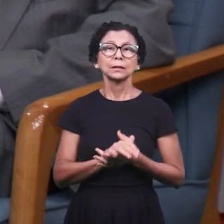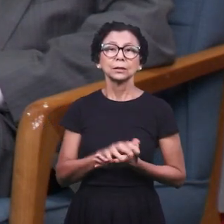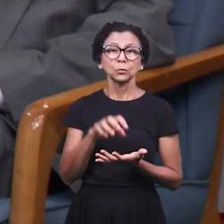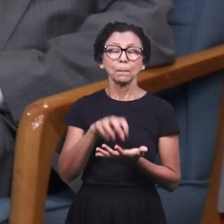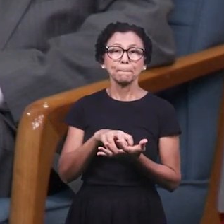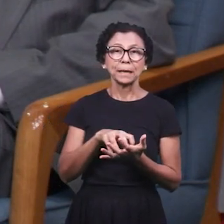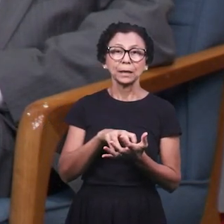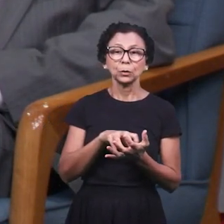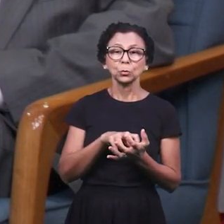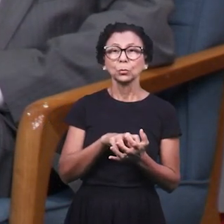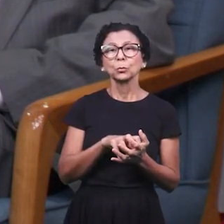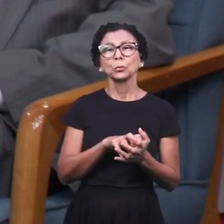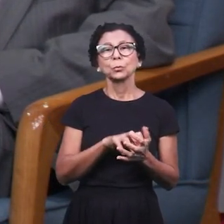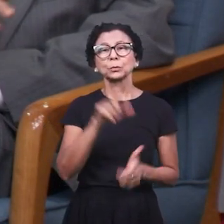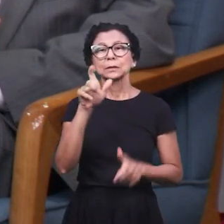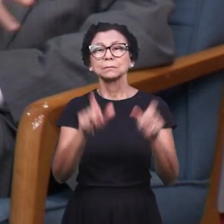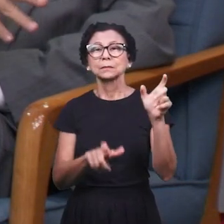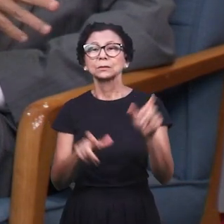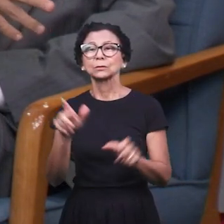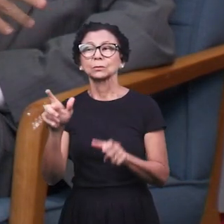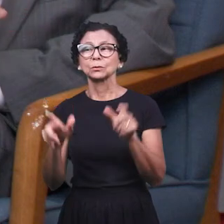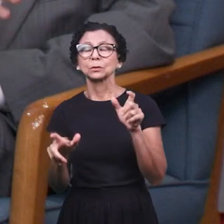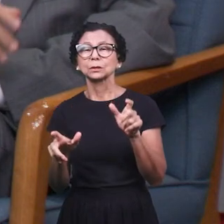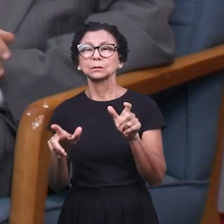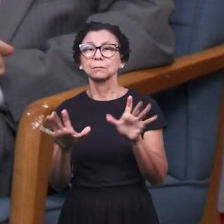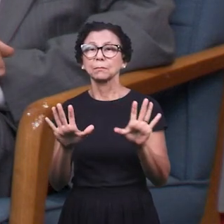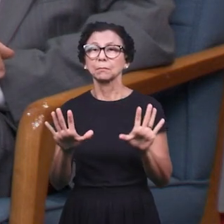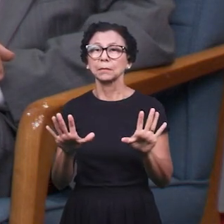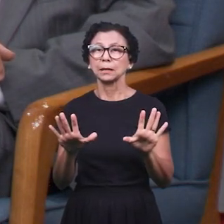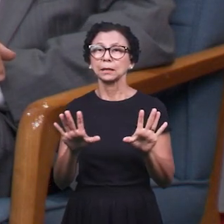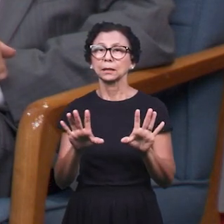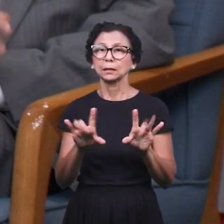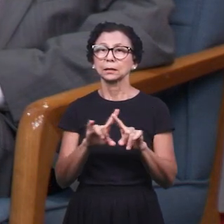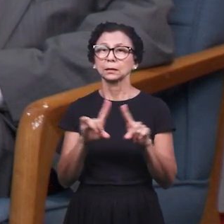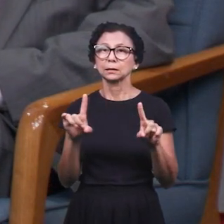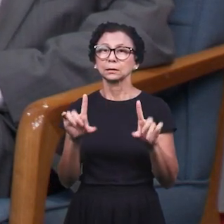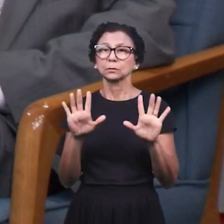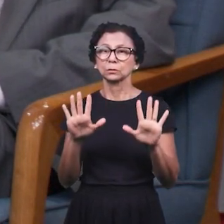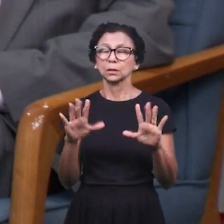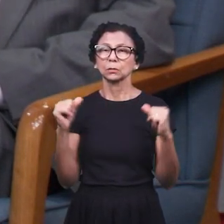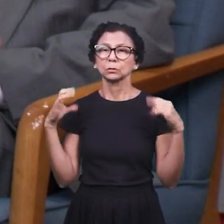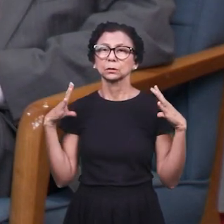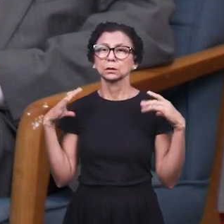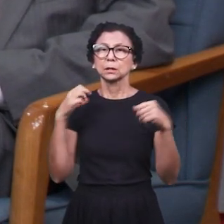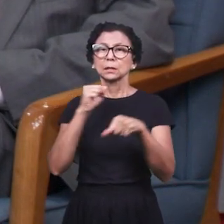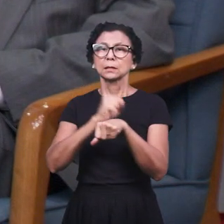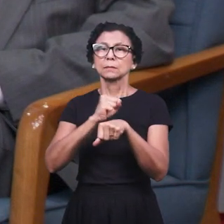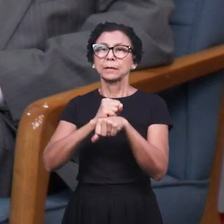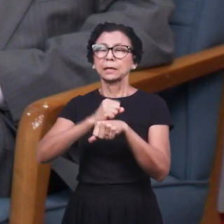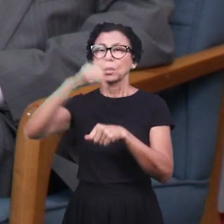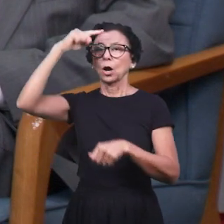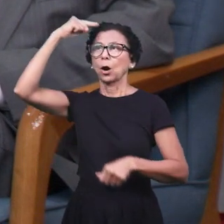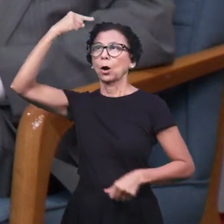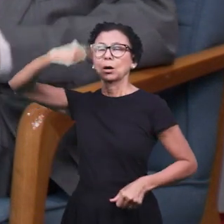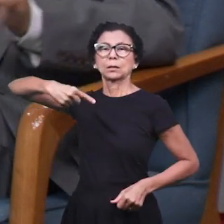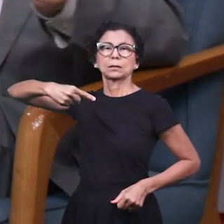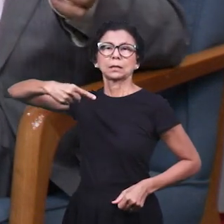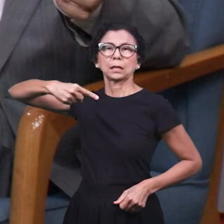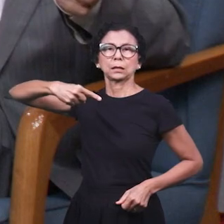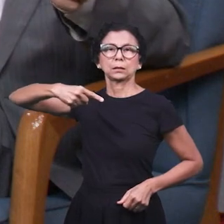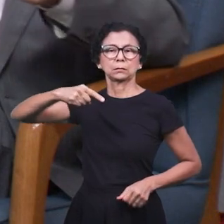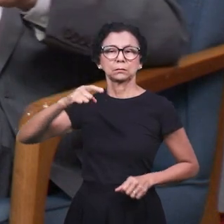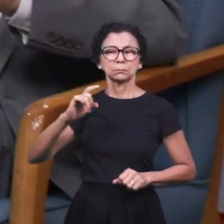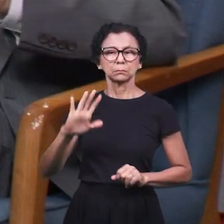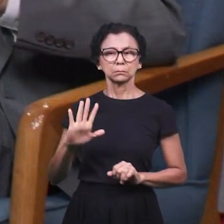povo, mas eles esperavam ordens. Eles não iam de qualquer maneira. E à medida